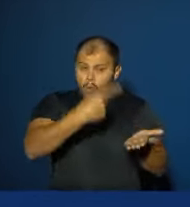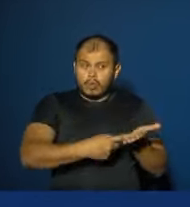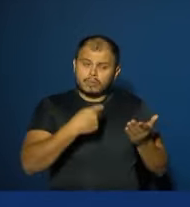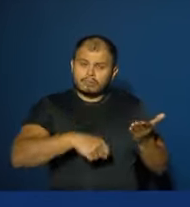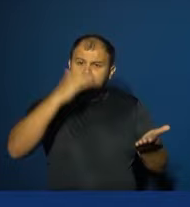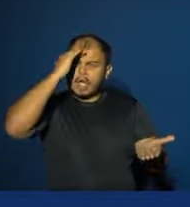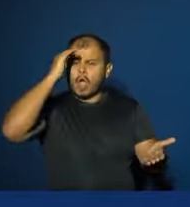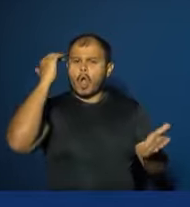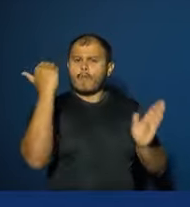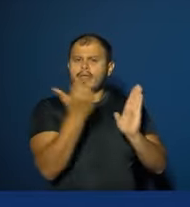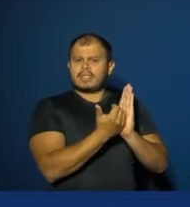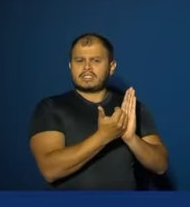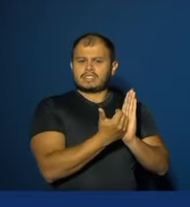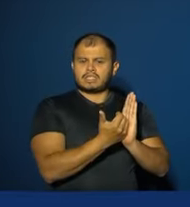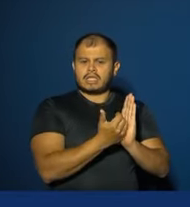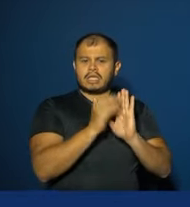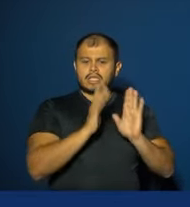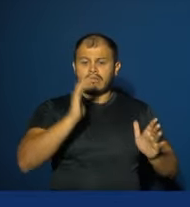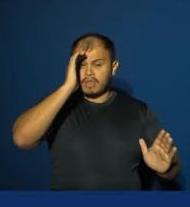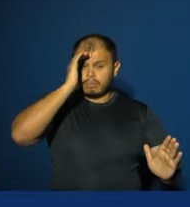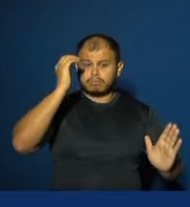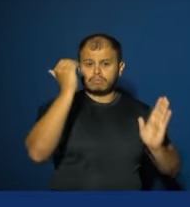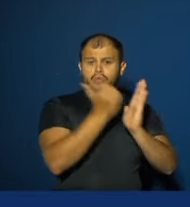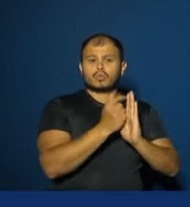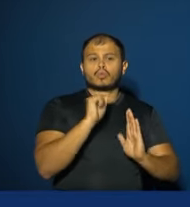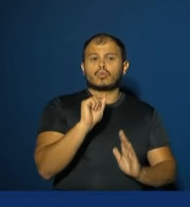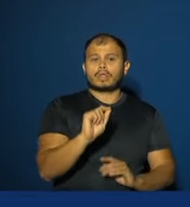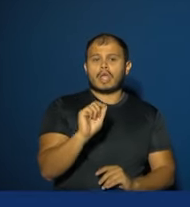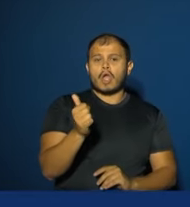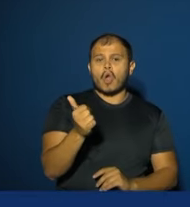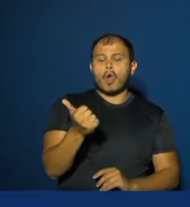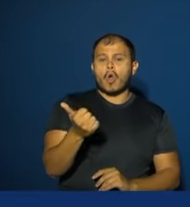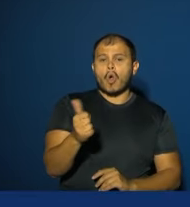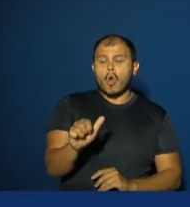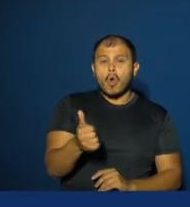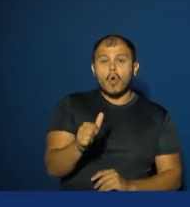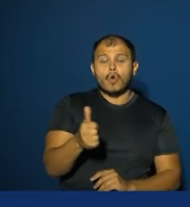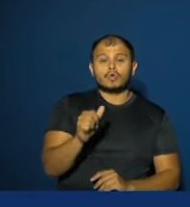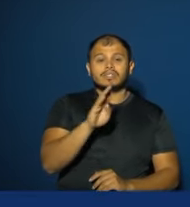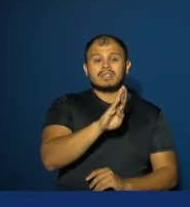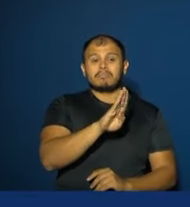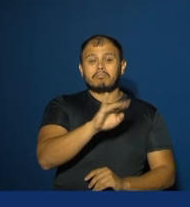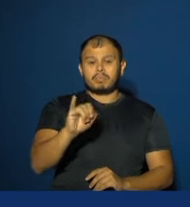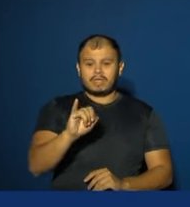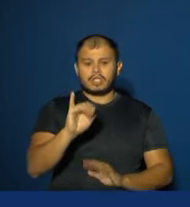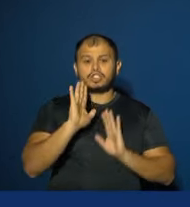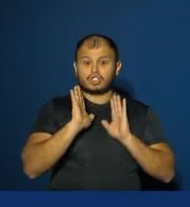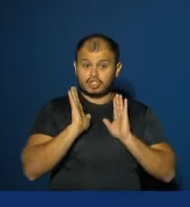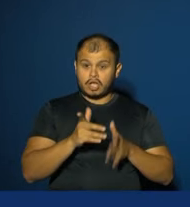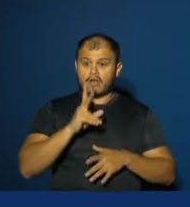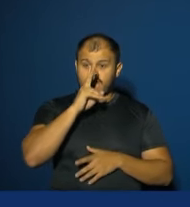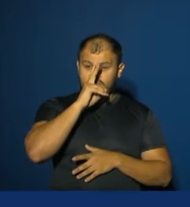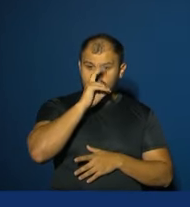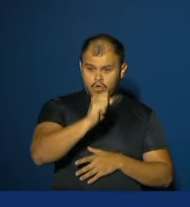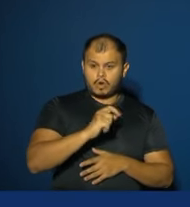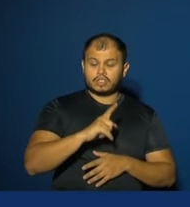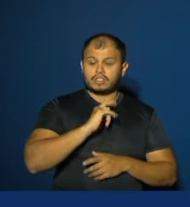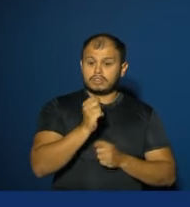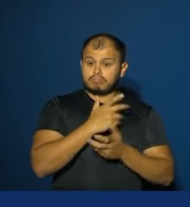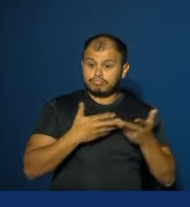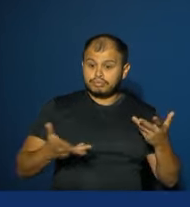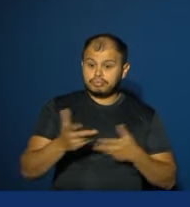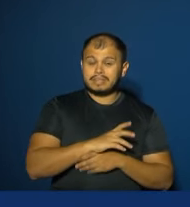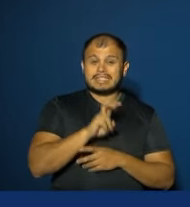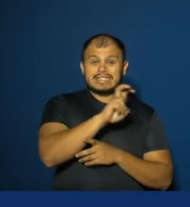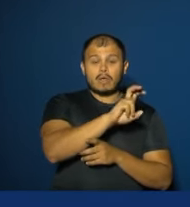cumprido. E o acordo foi 11 bilhões, e que já é bastante, somado, nós estamos falando de